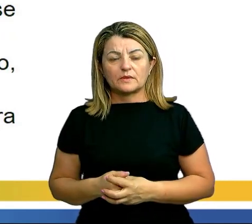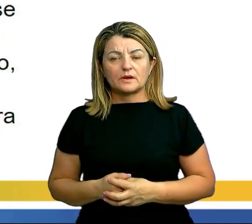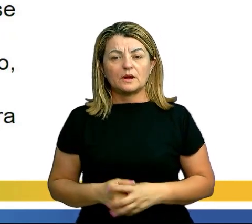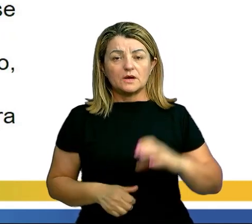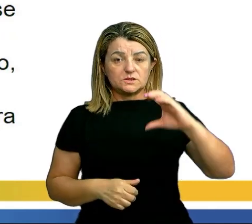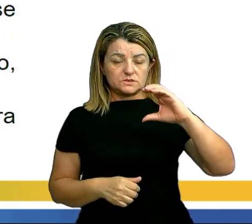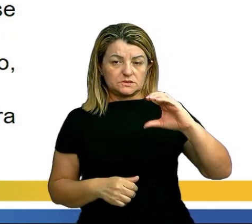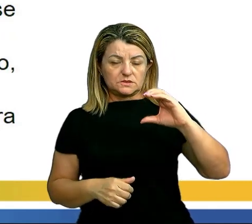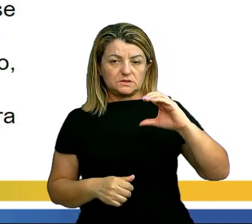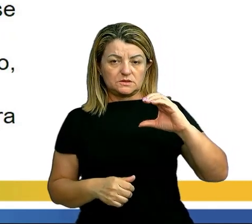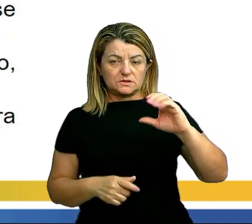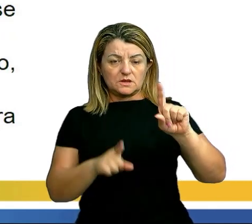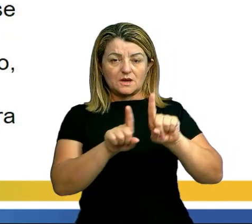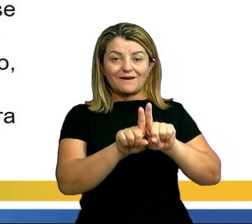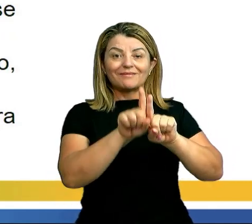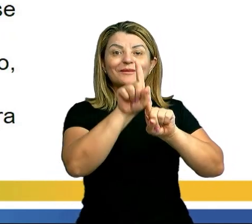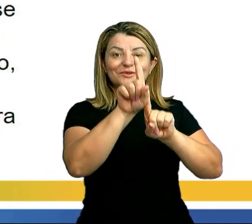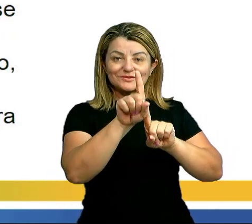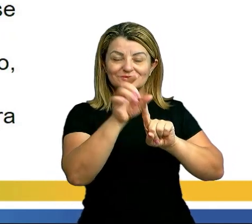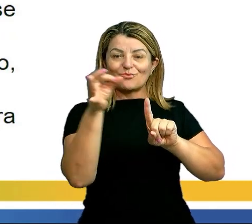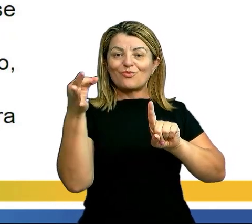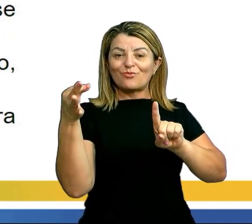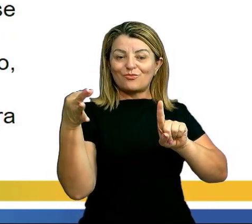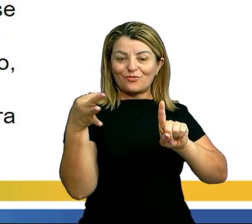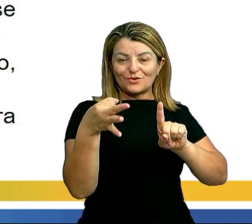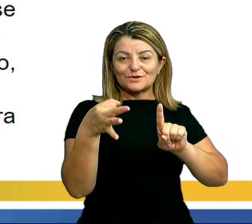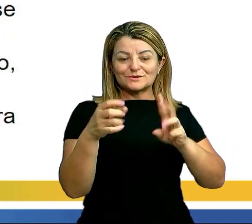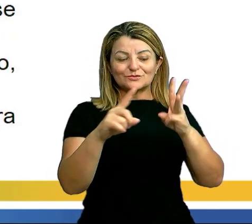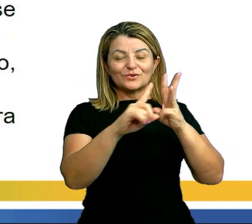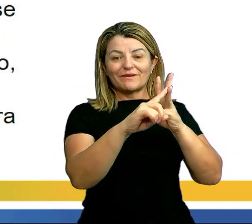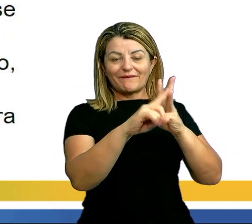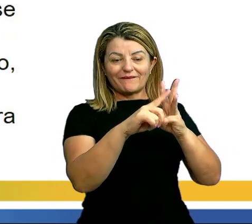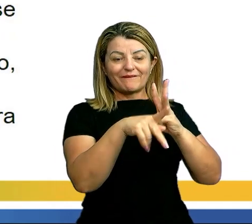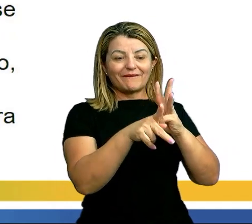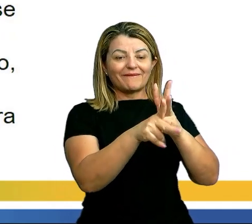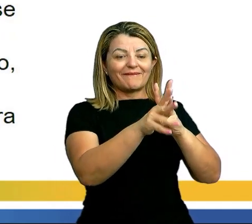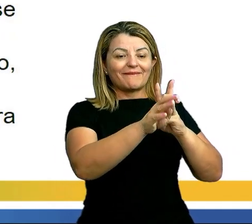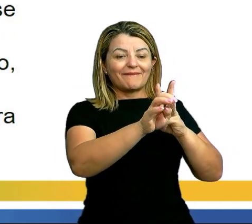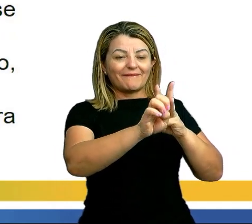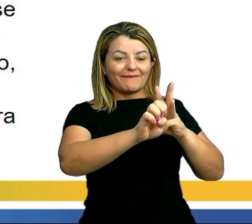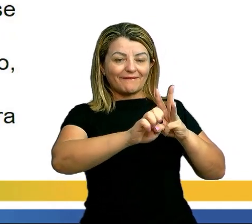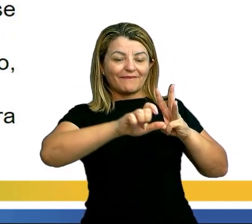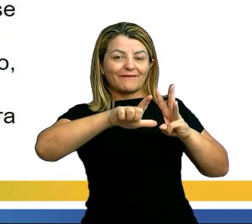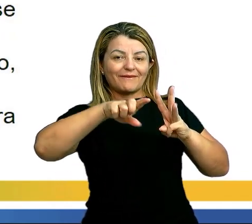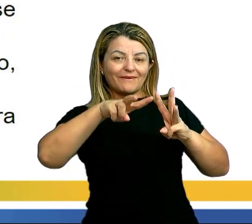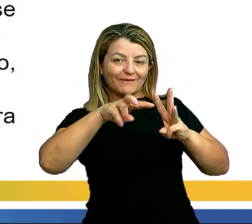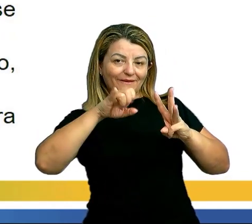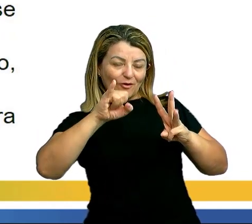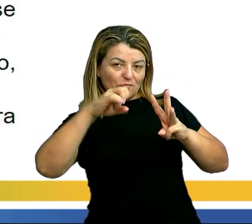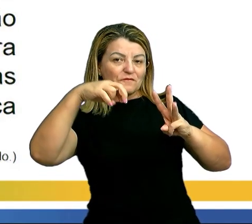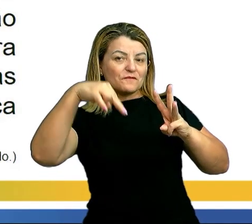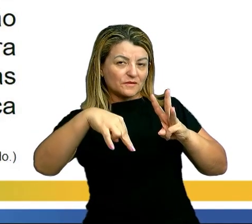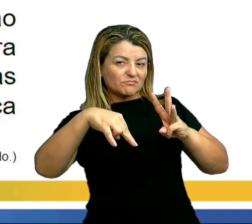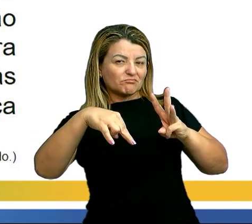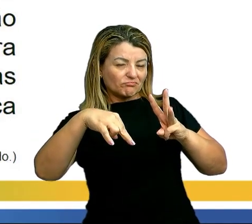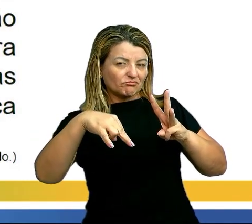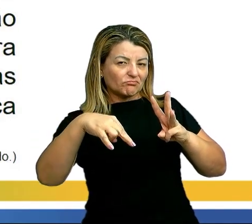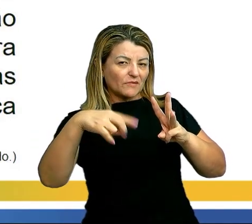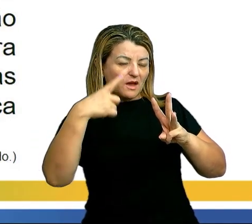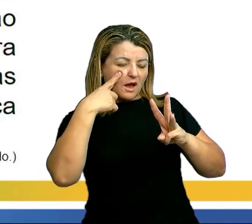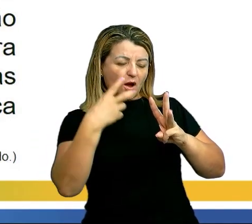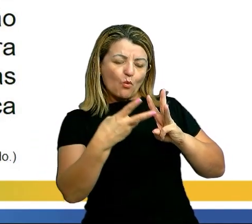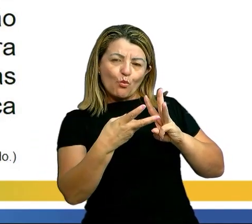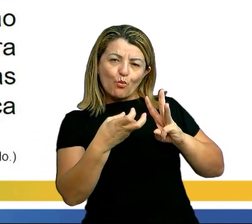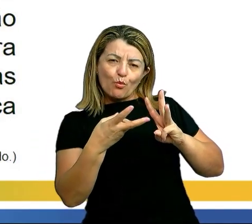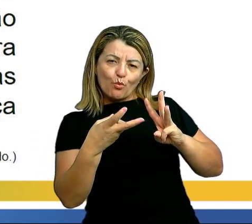Letra C. A temperatura está corretamente expressa em Kelvin, por se tratar de um texto de cunho científico. Nesse momento, a gente observa que,